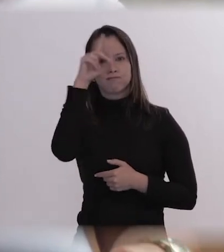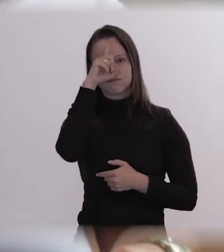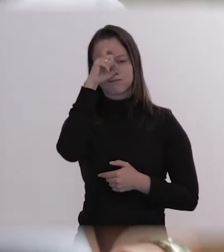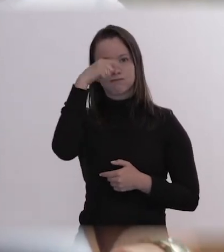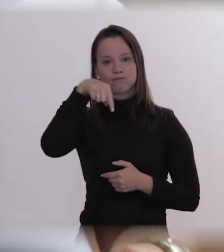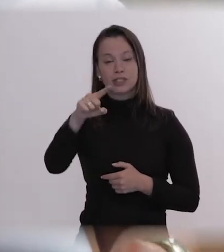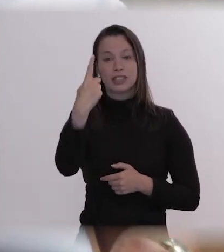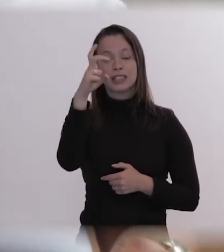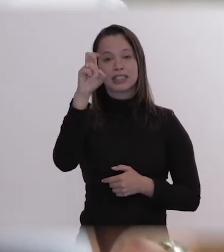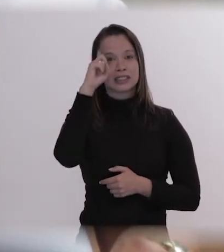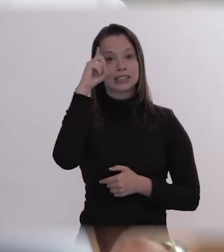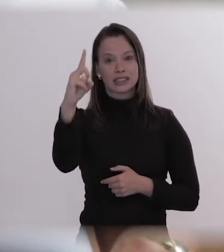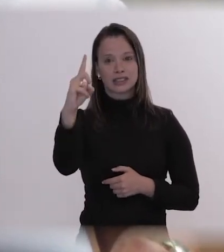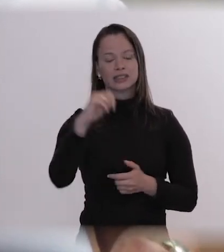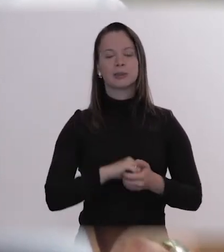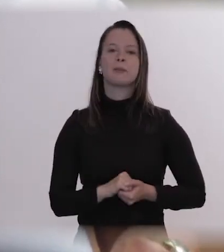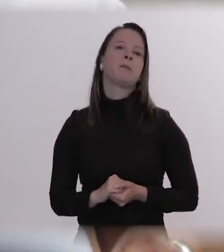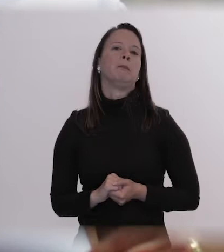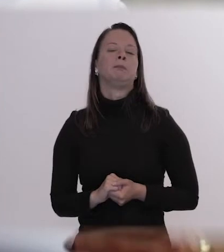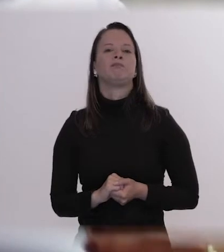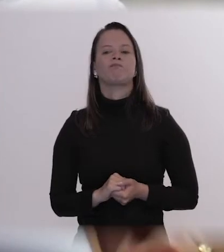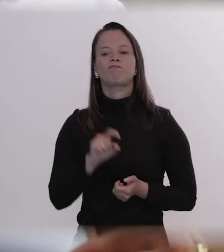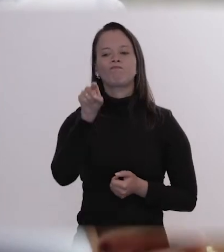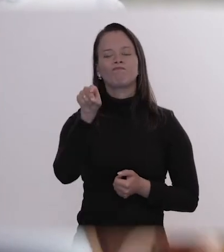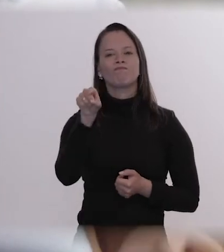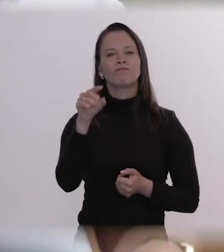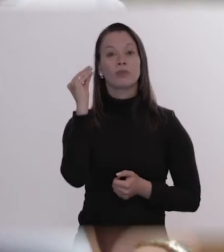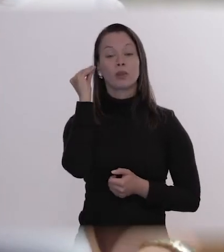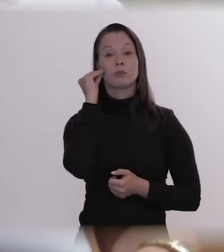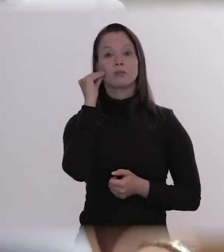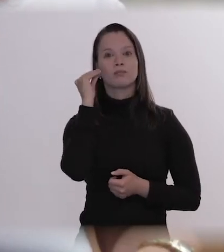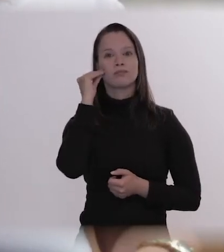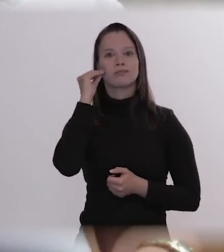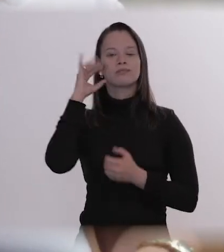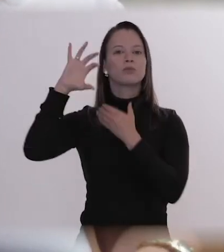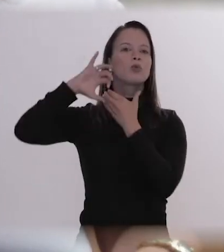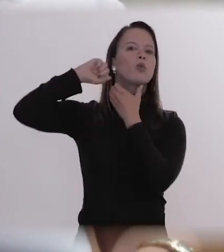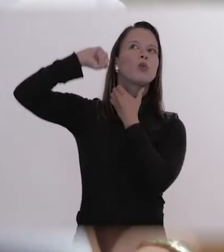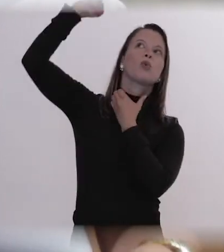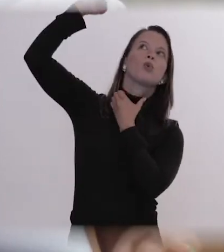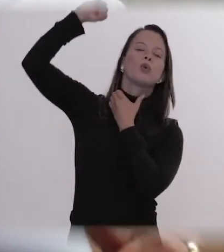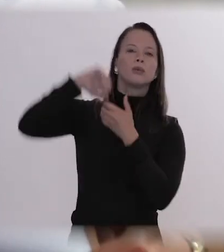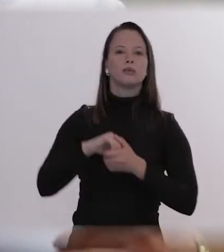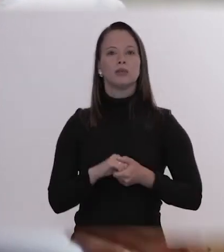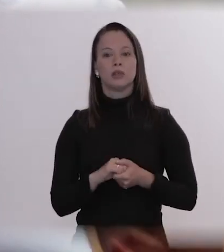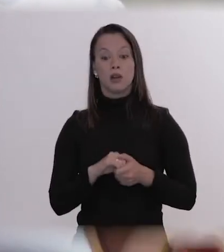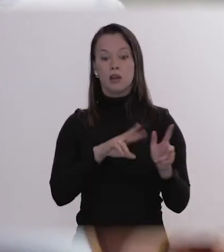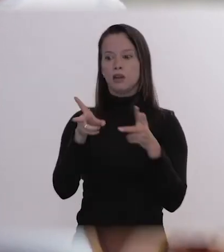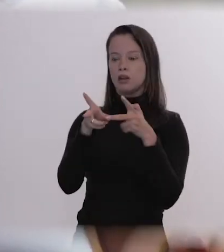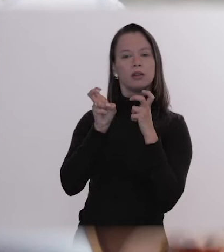na UTI. E lá mesmo eu tentei enforcamento. Aí